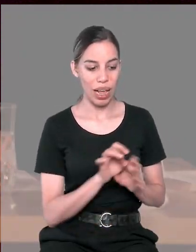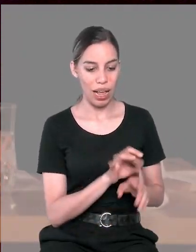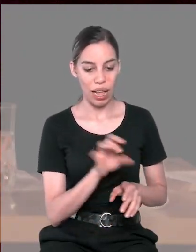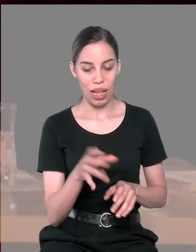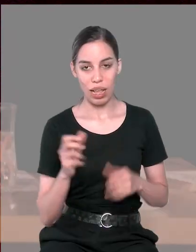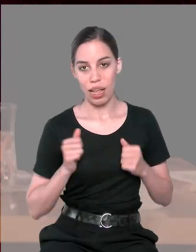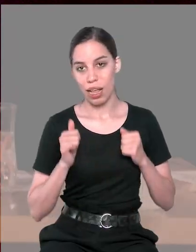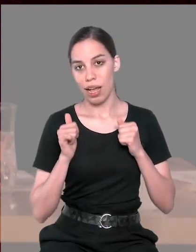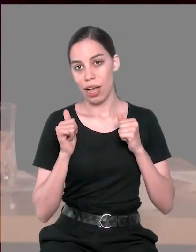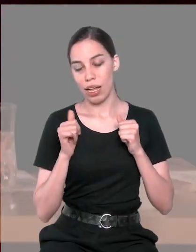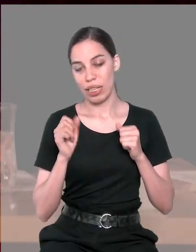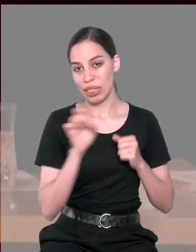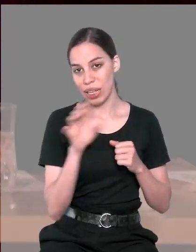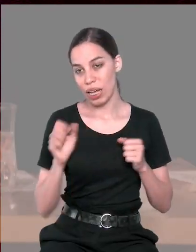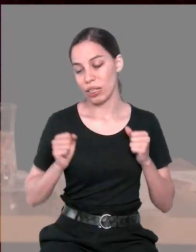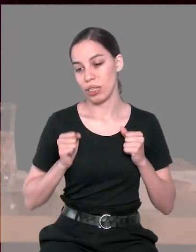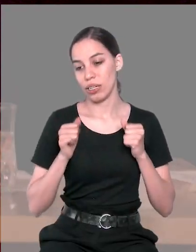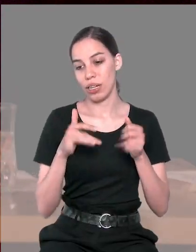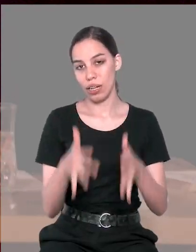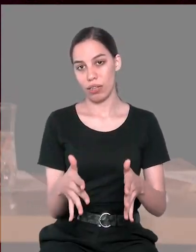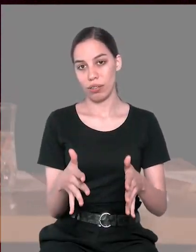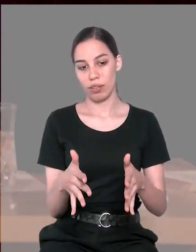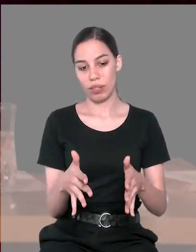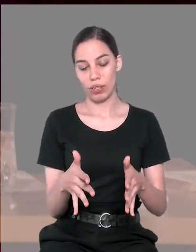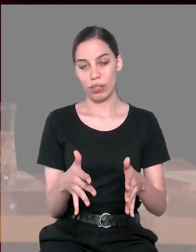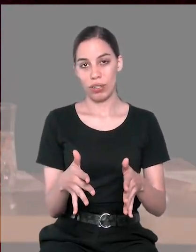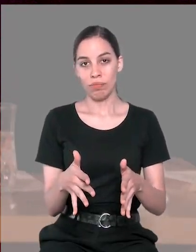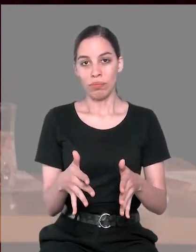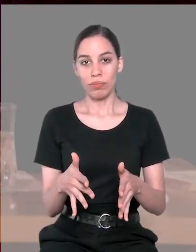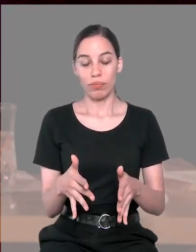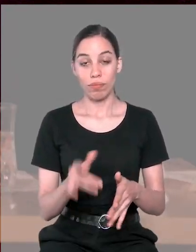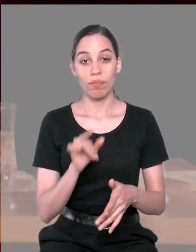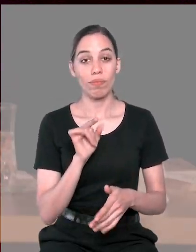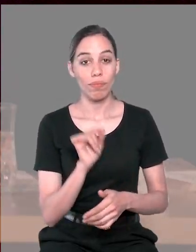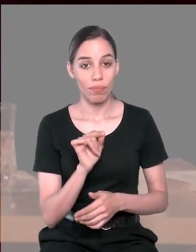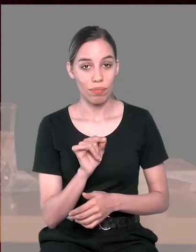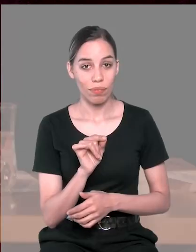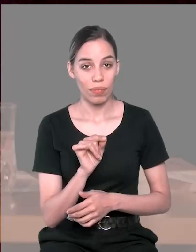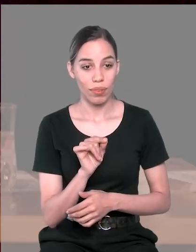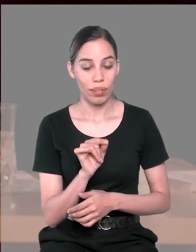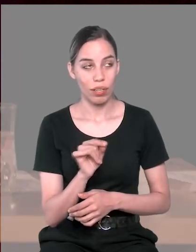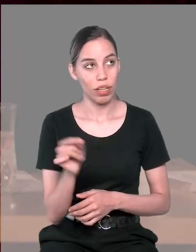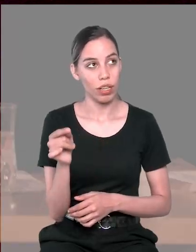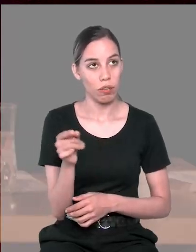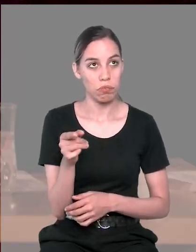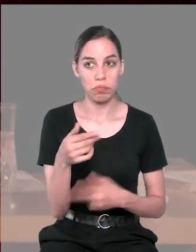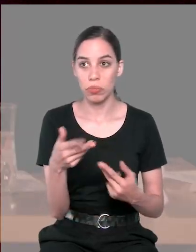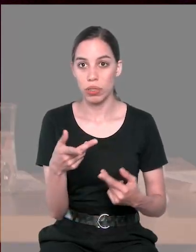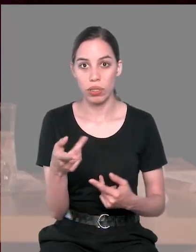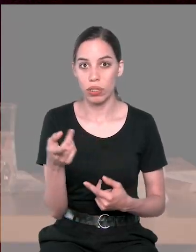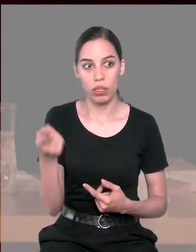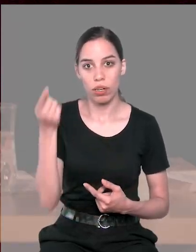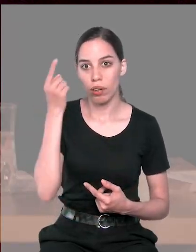Cada um dos nossos atos. A passagem ao ato, como diria o Lacan, é o impensável da nossa